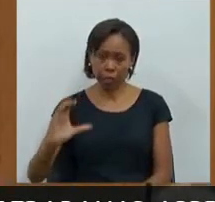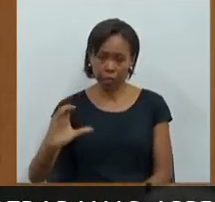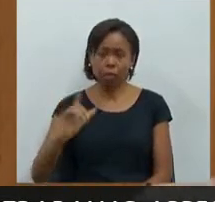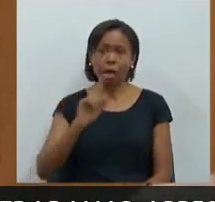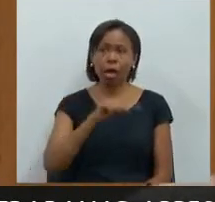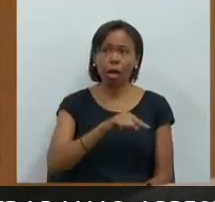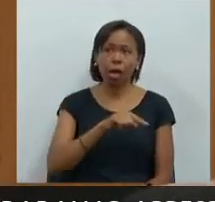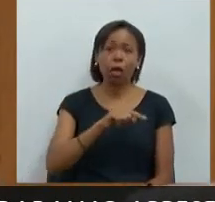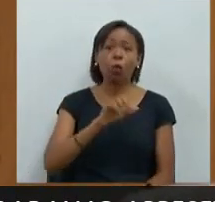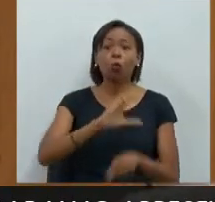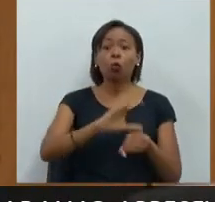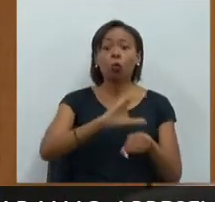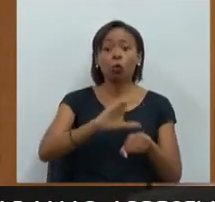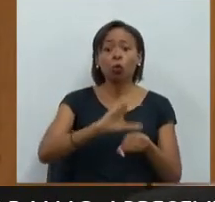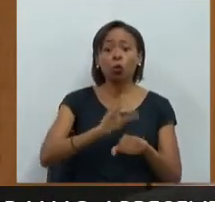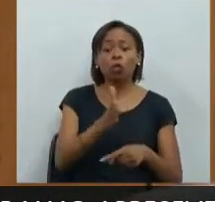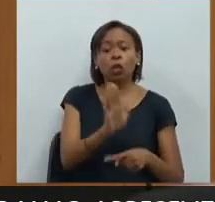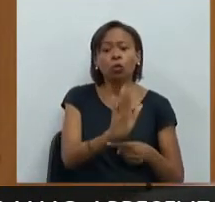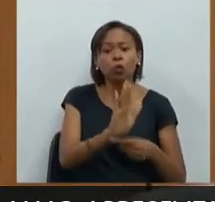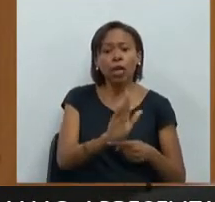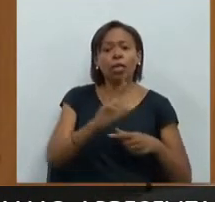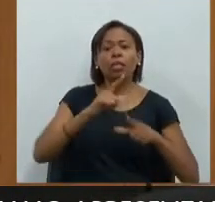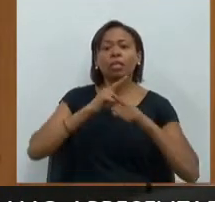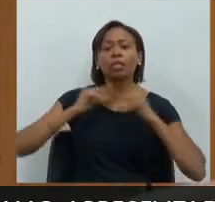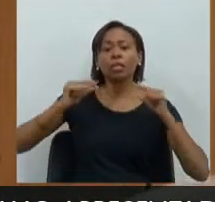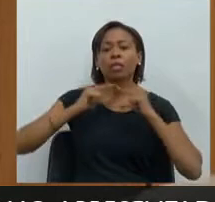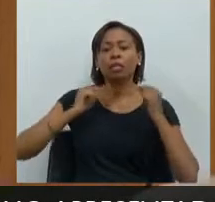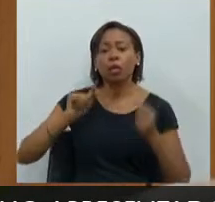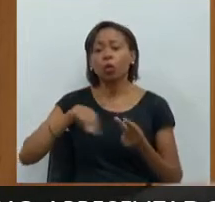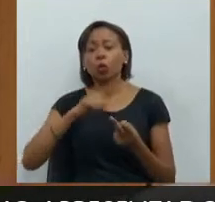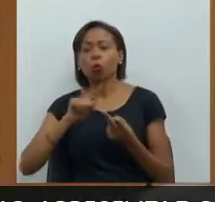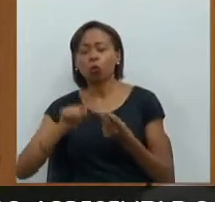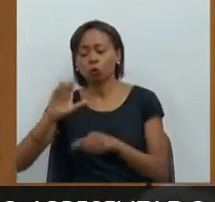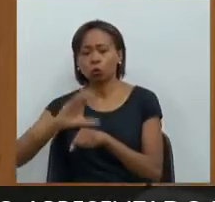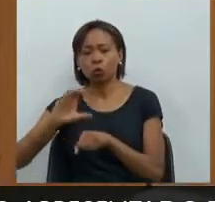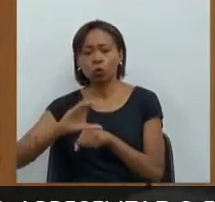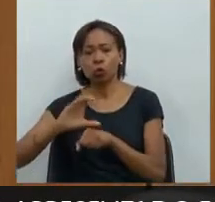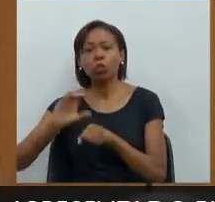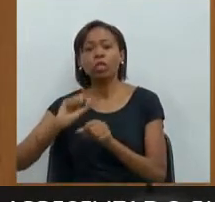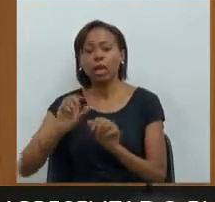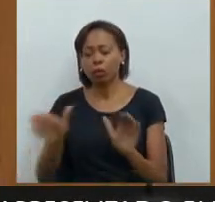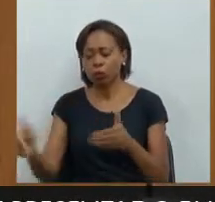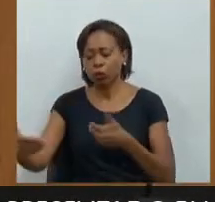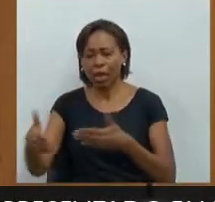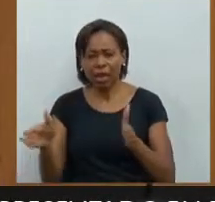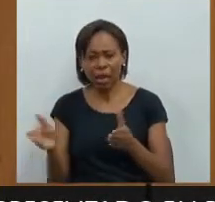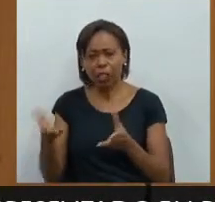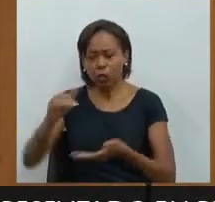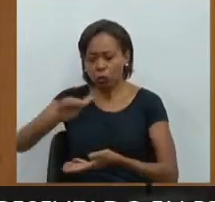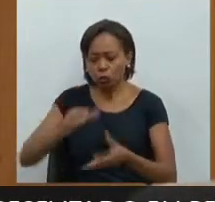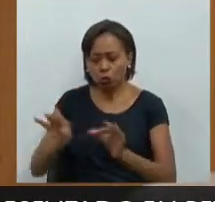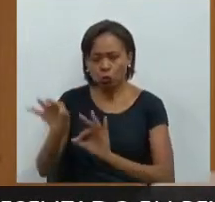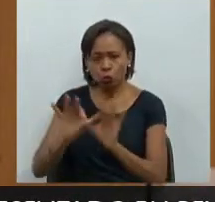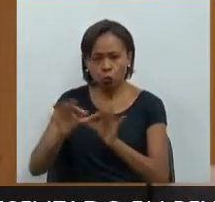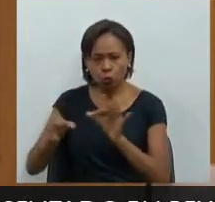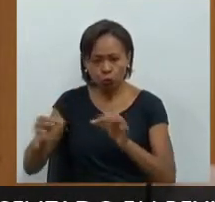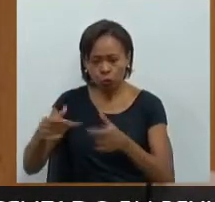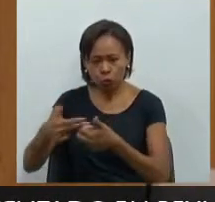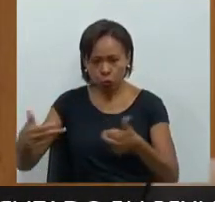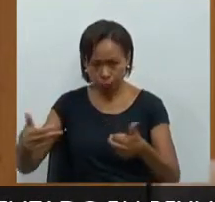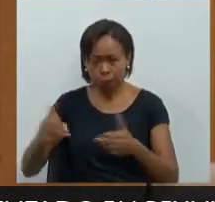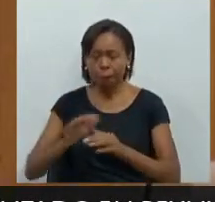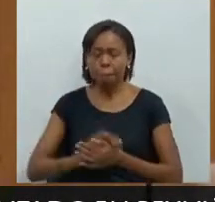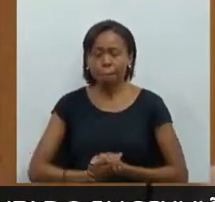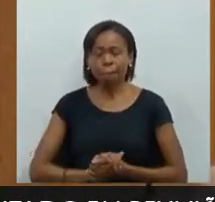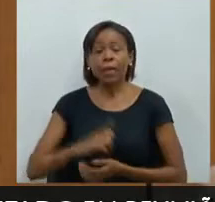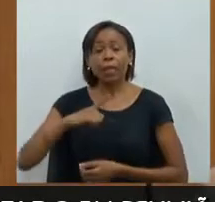garçom, e o embalador. Tá? E eu tenho uma equipe no Pestalozzi que